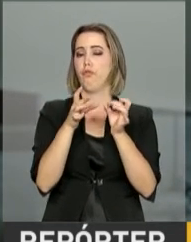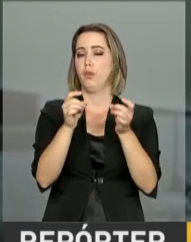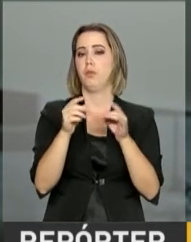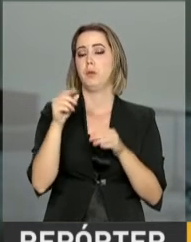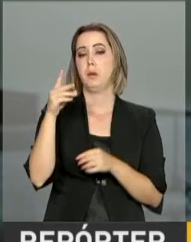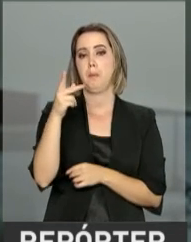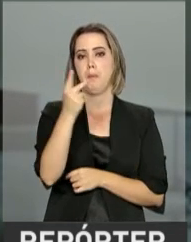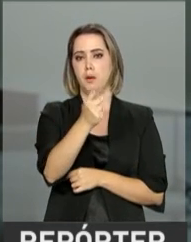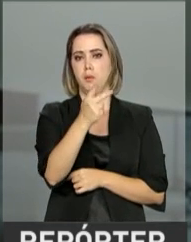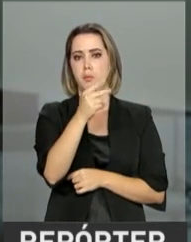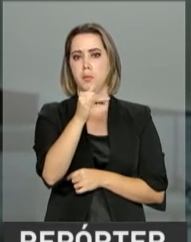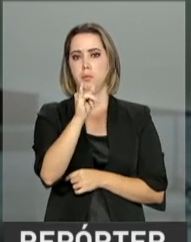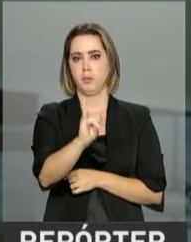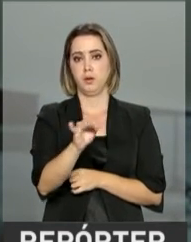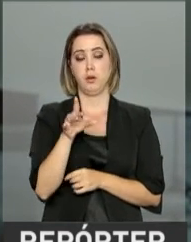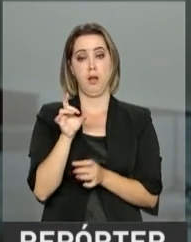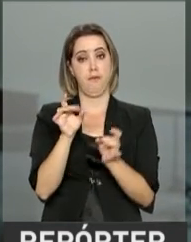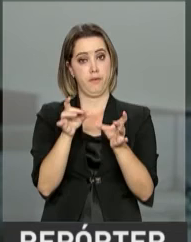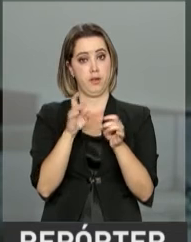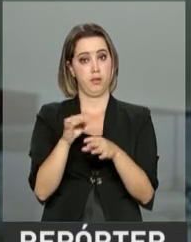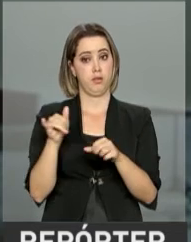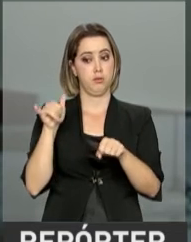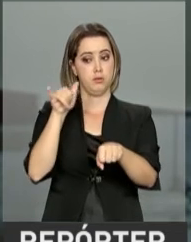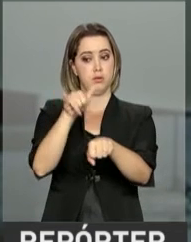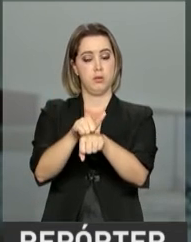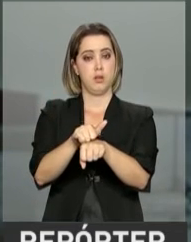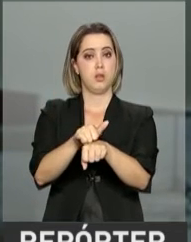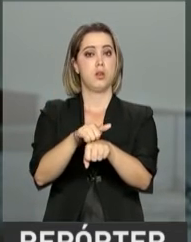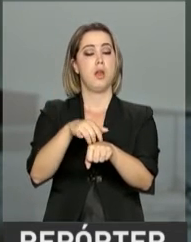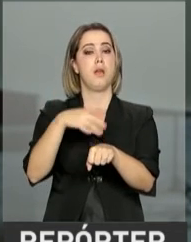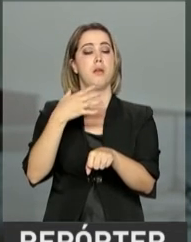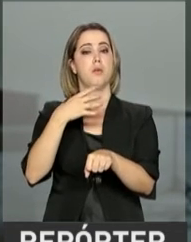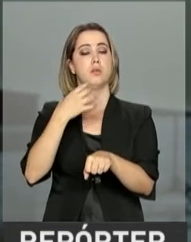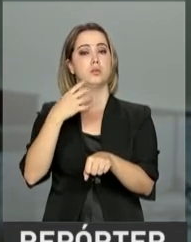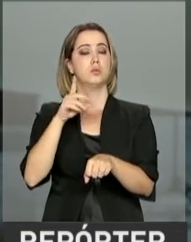as concessões dos aeroportos de Fortaleza, Salvador,